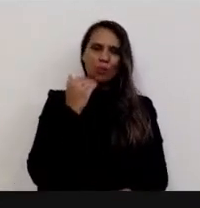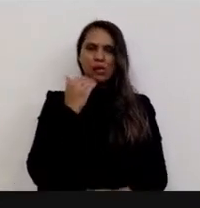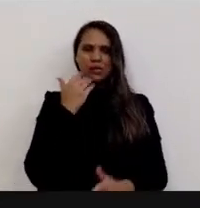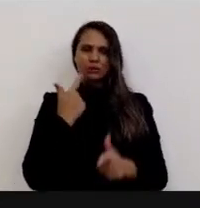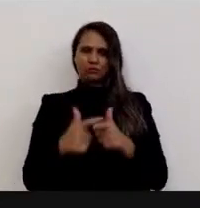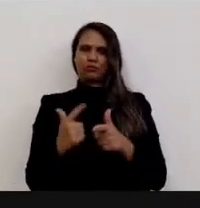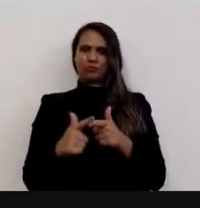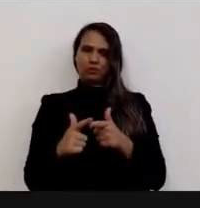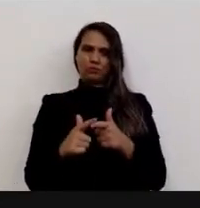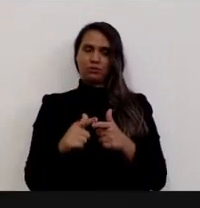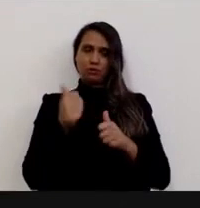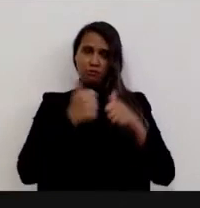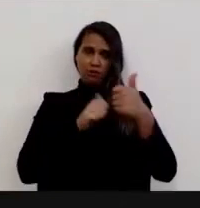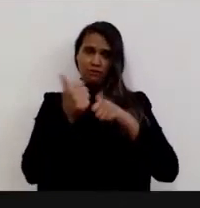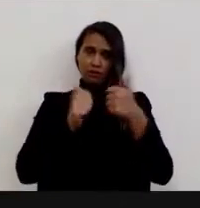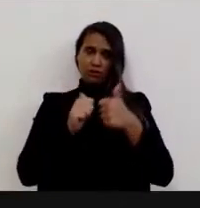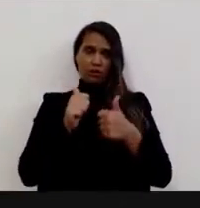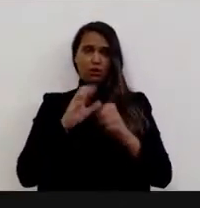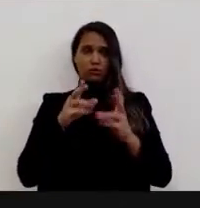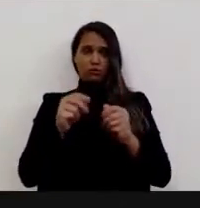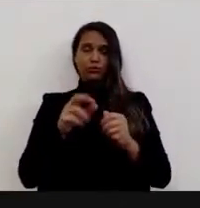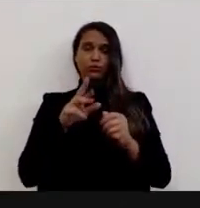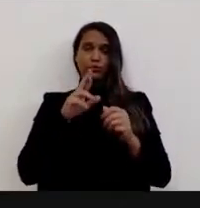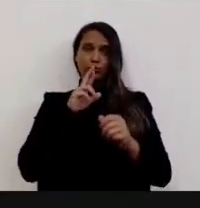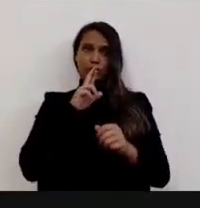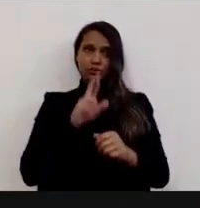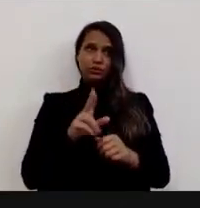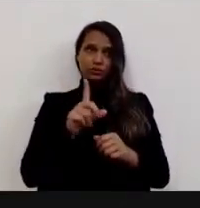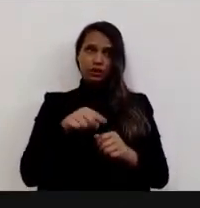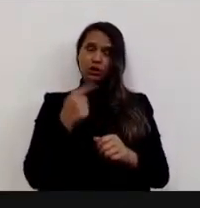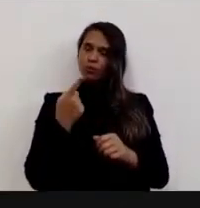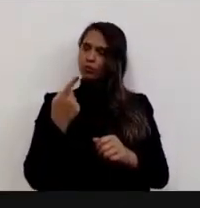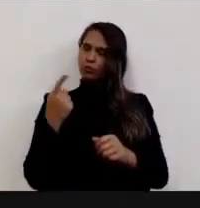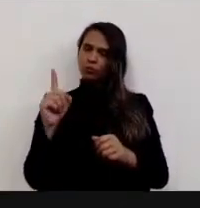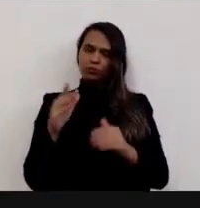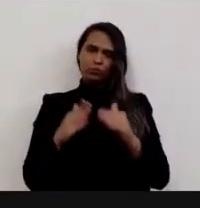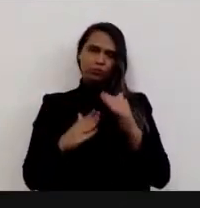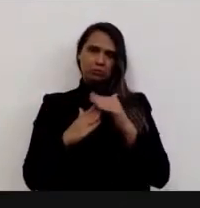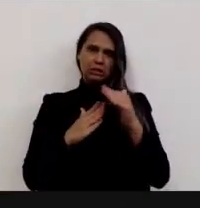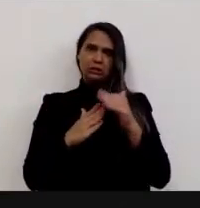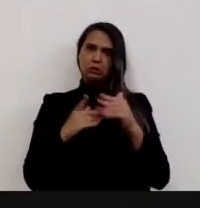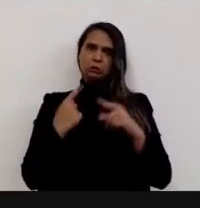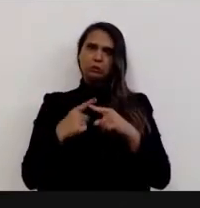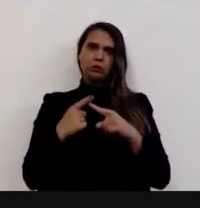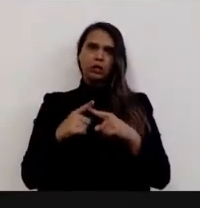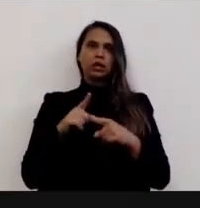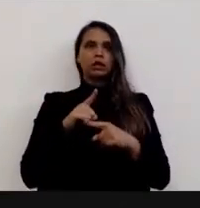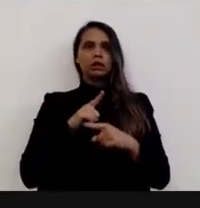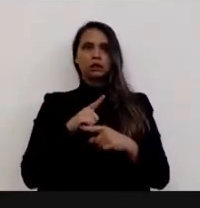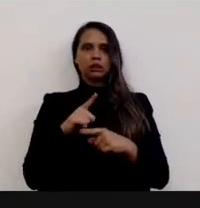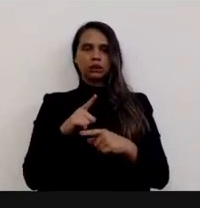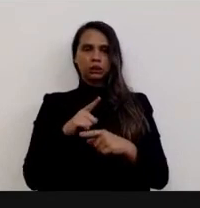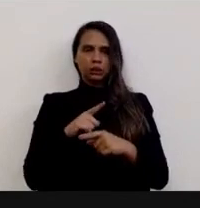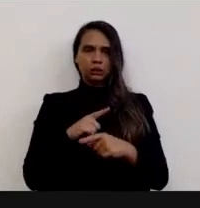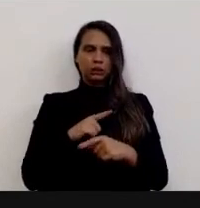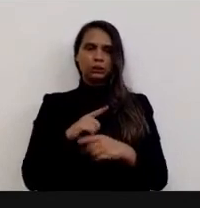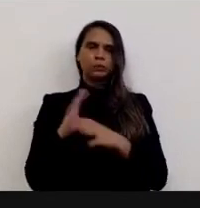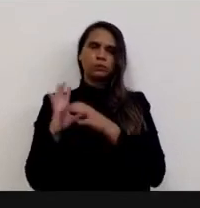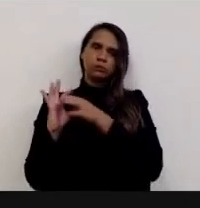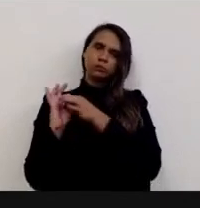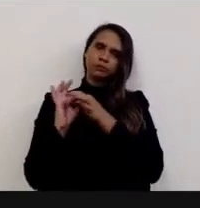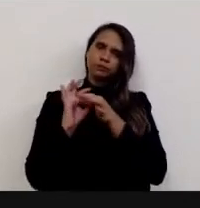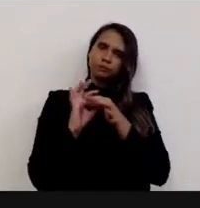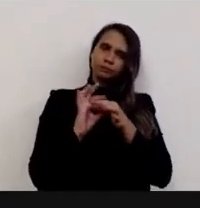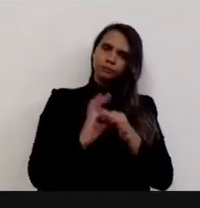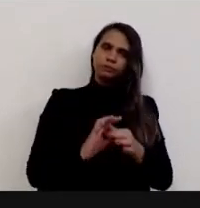anomalia, para eu poder avaliar o registro, é uma outra limitação, porque traz um pouco do viés que eu tenho, o